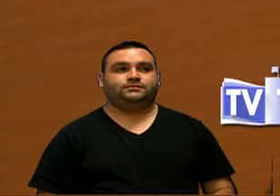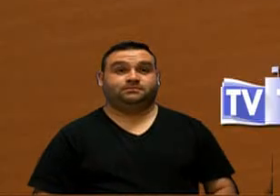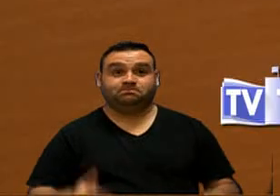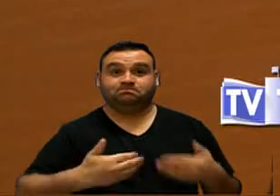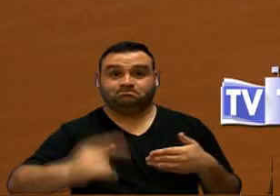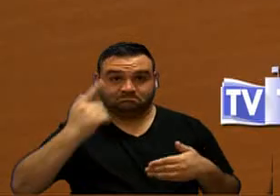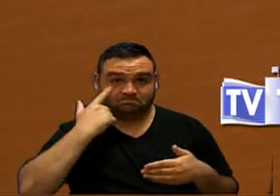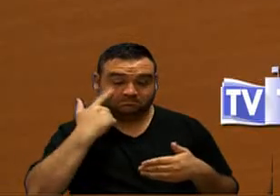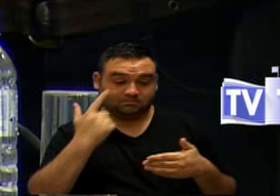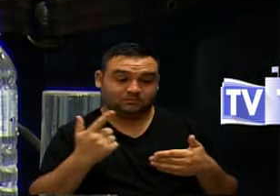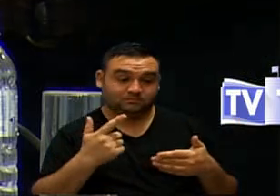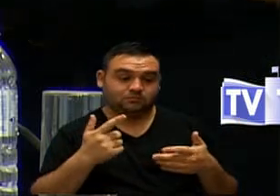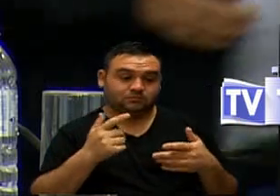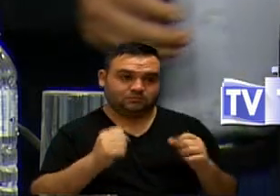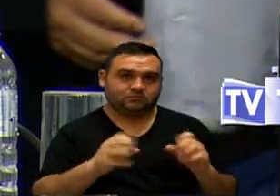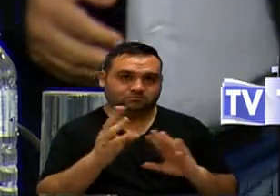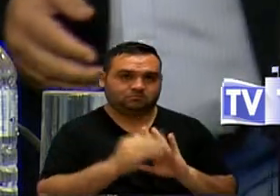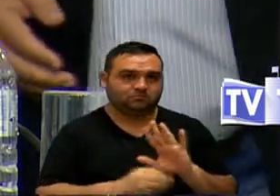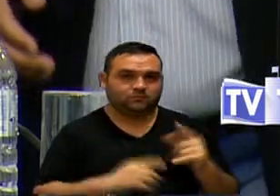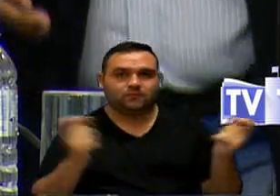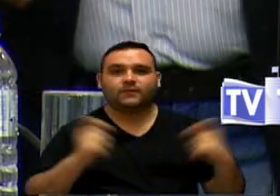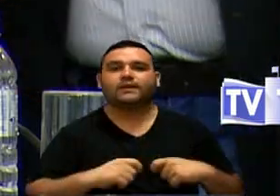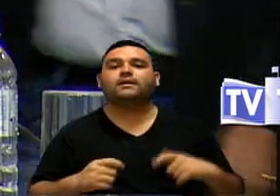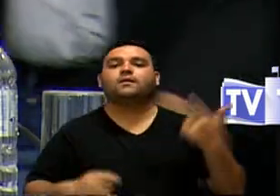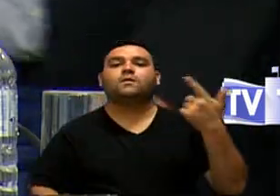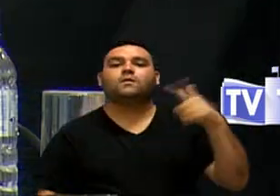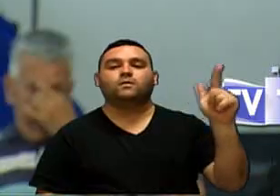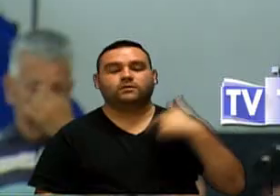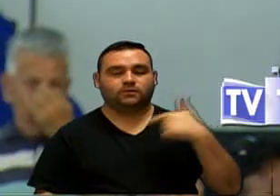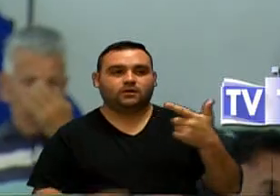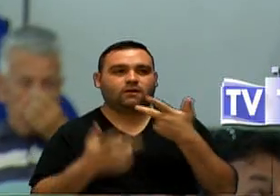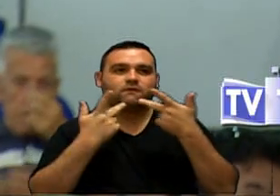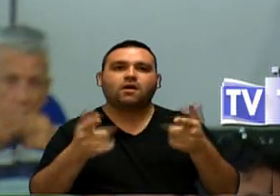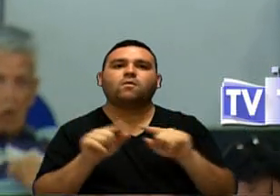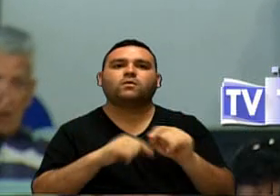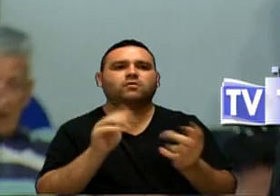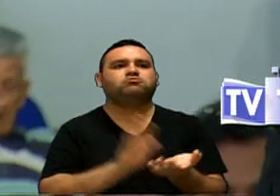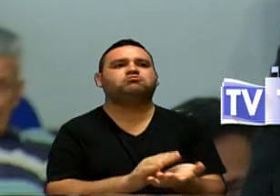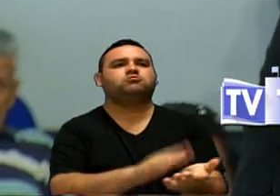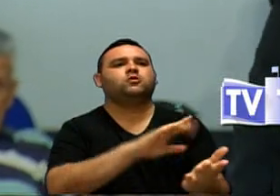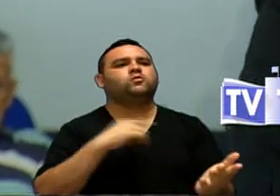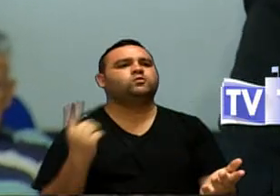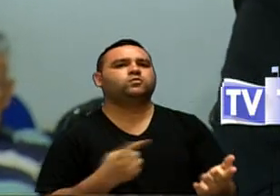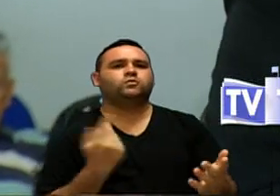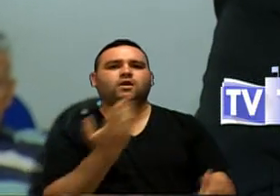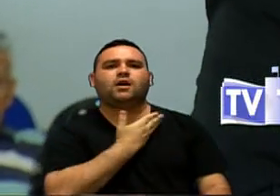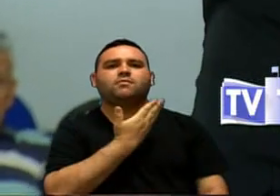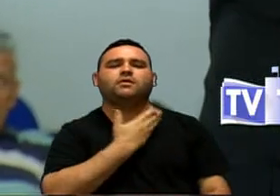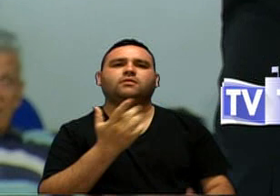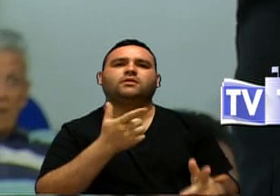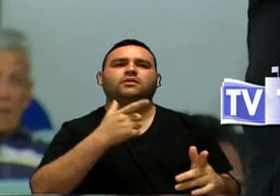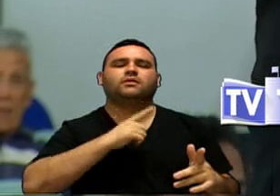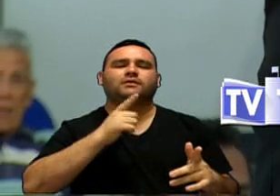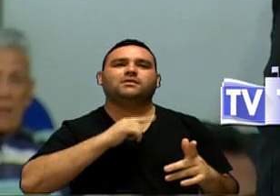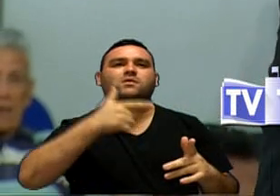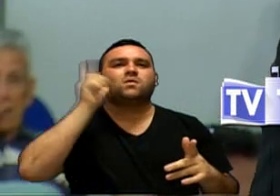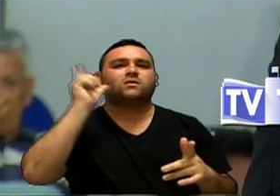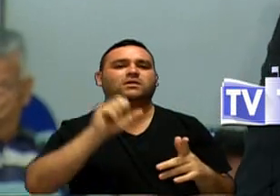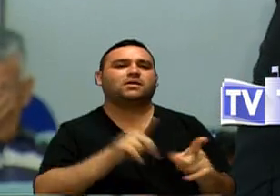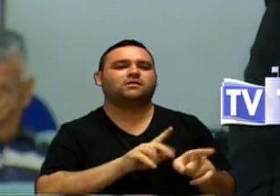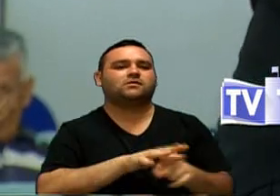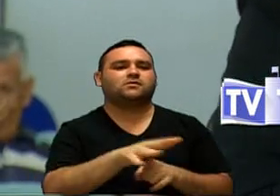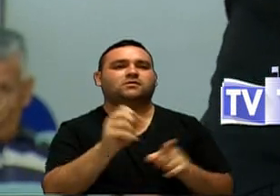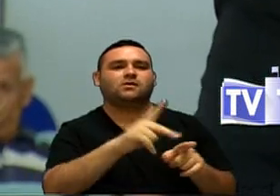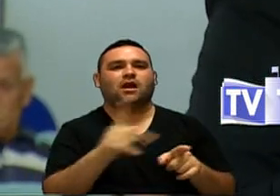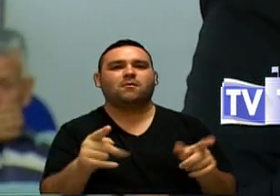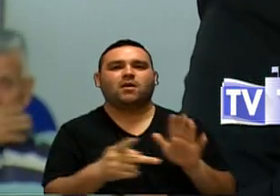Iremos ver se o projeto estiver maduro ou iremos pautar esse mesmo, tá, vereador. Presidente, outra coisa que eu quero dizer, parabenizar os colegas vereadores que realizaram audiência pública